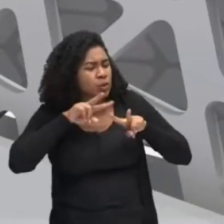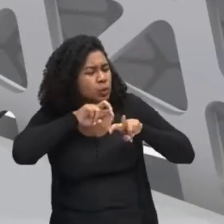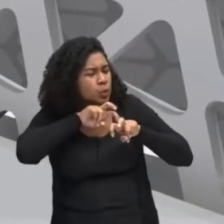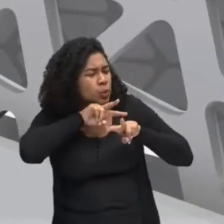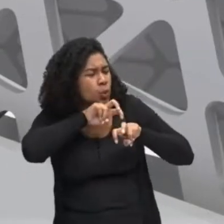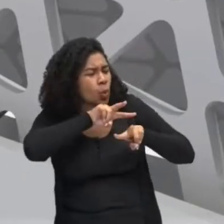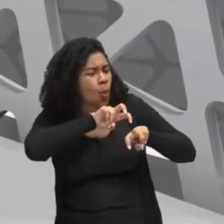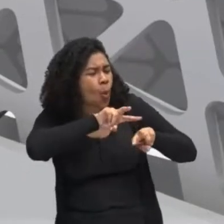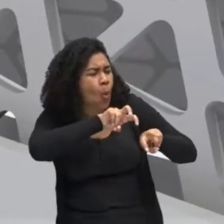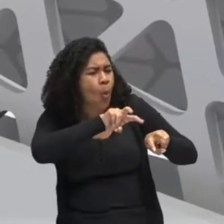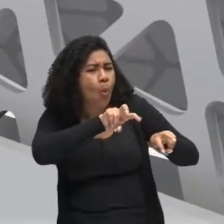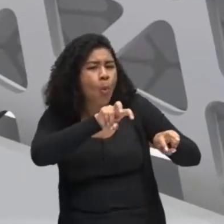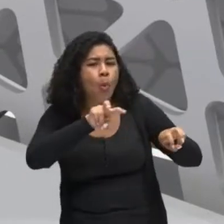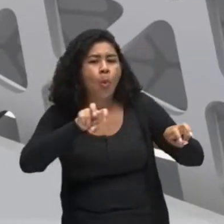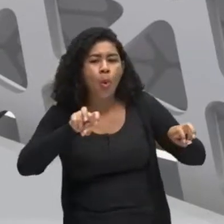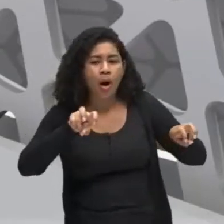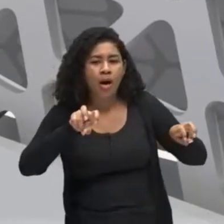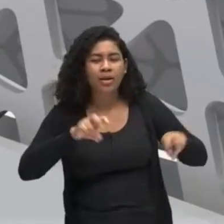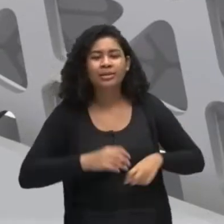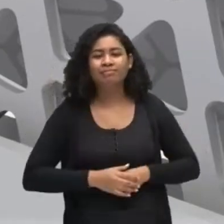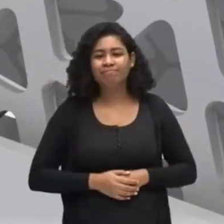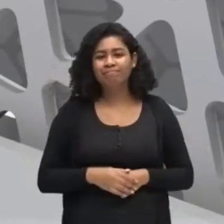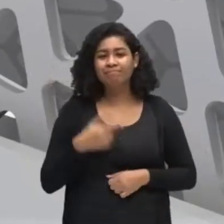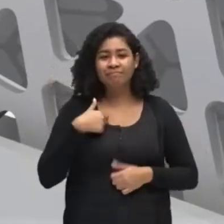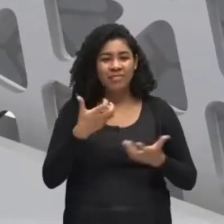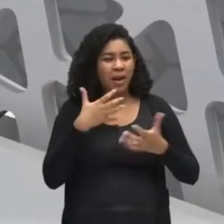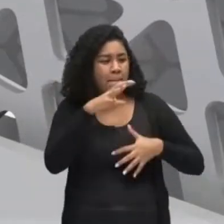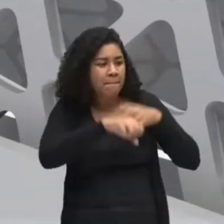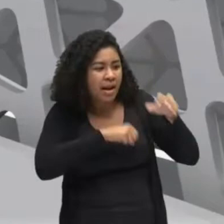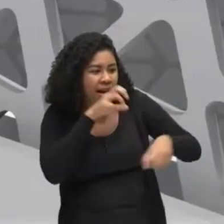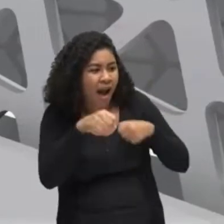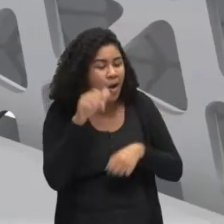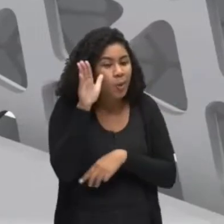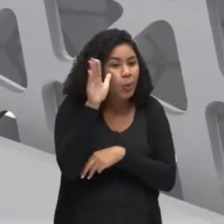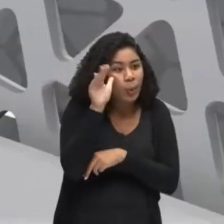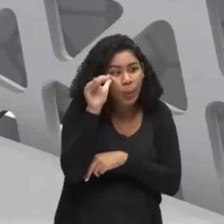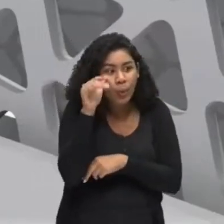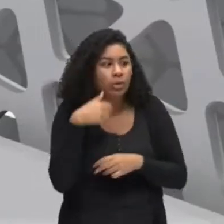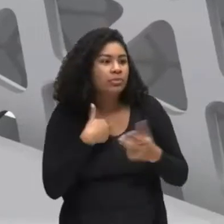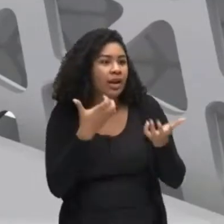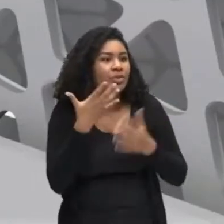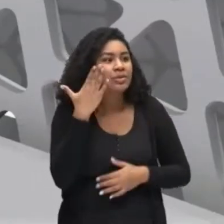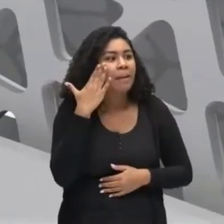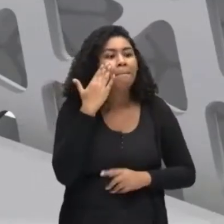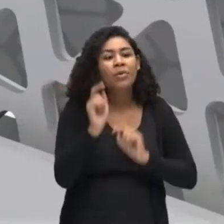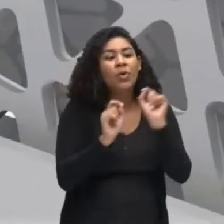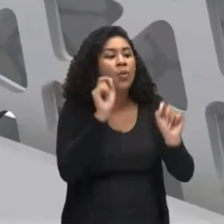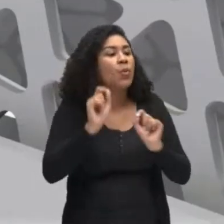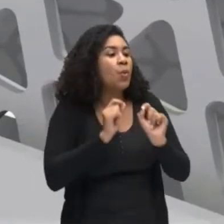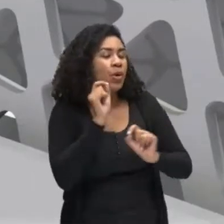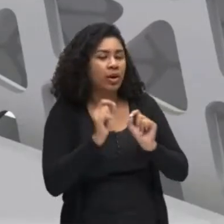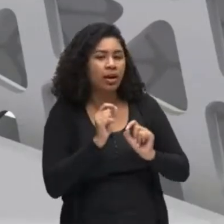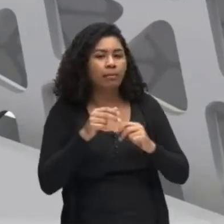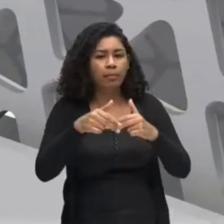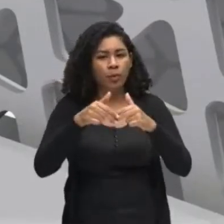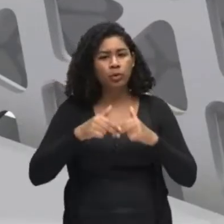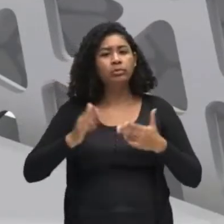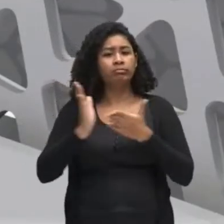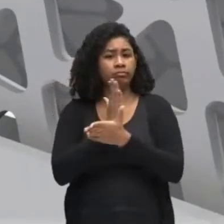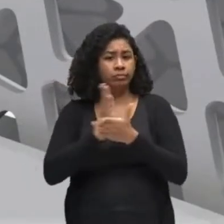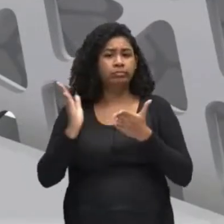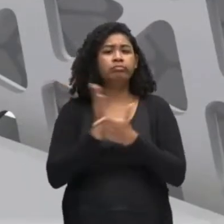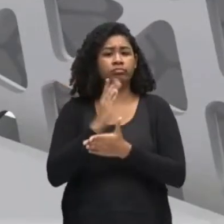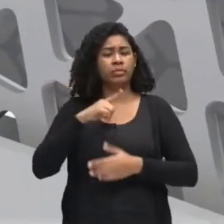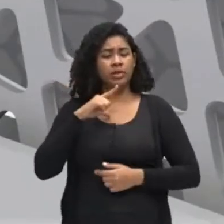desbravar. Quero mexer, quero observar, eu quero ver o que tem. Então, muitos navegadores, eles vêm com esse intuito